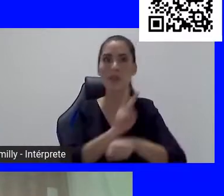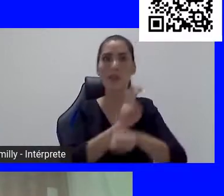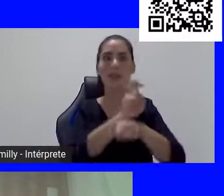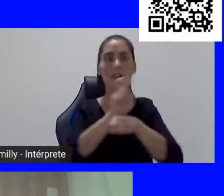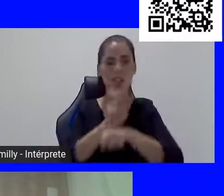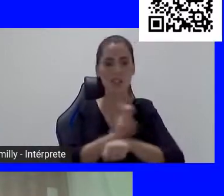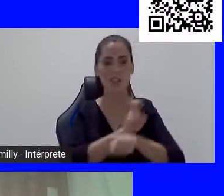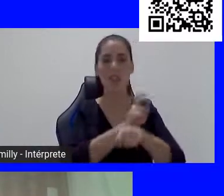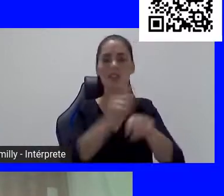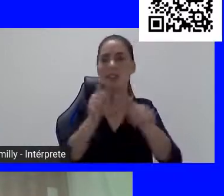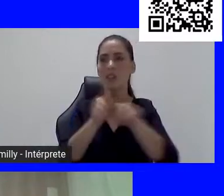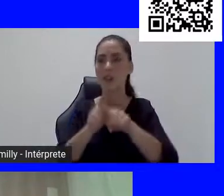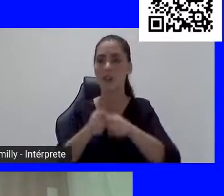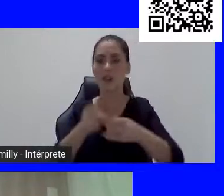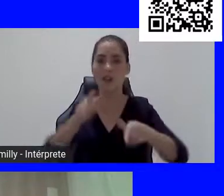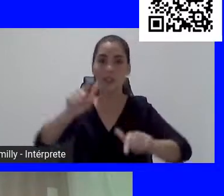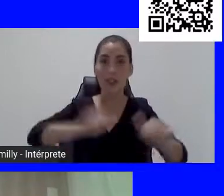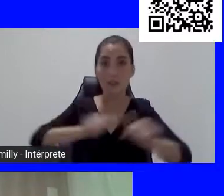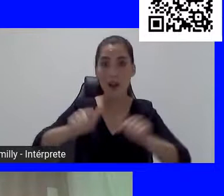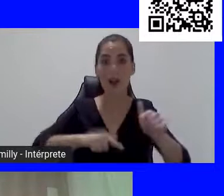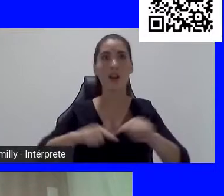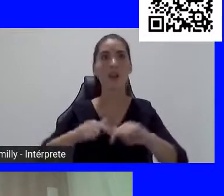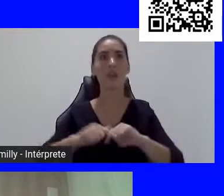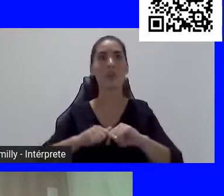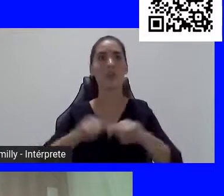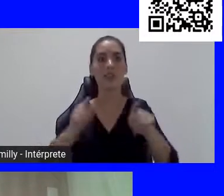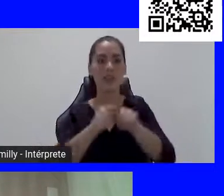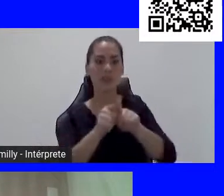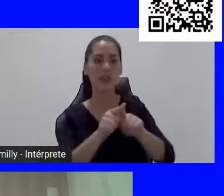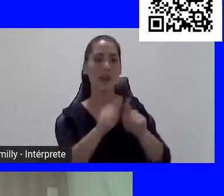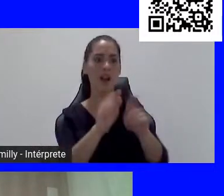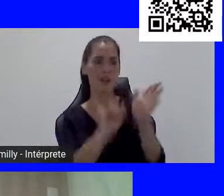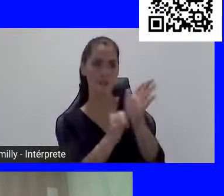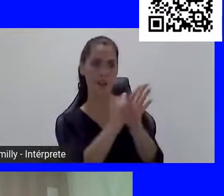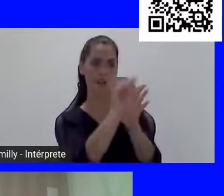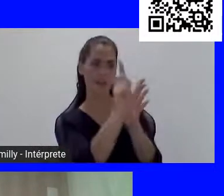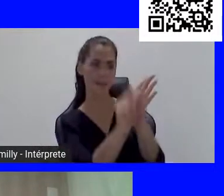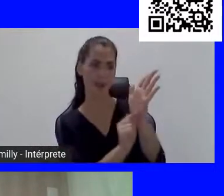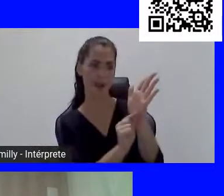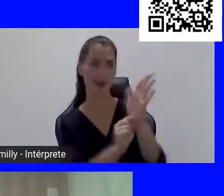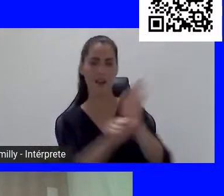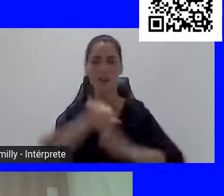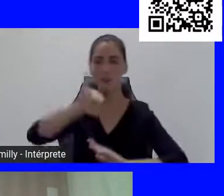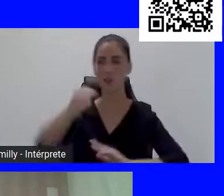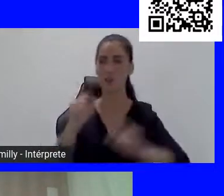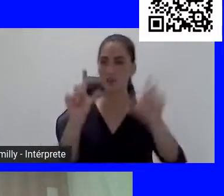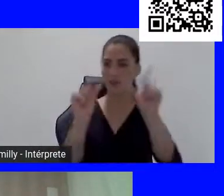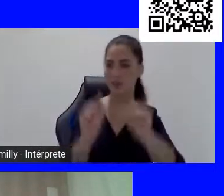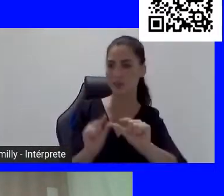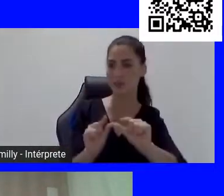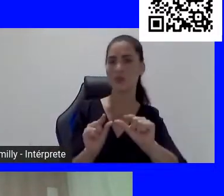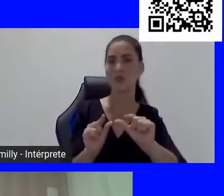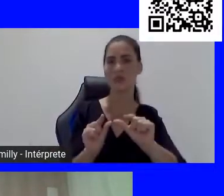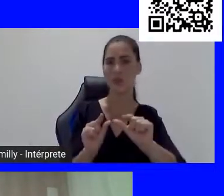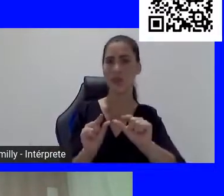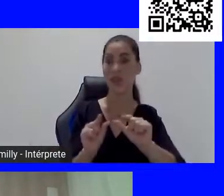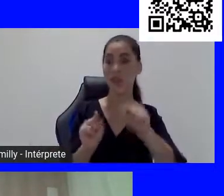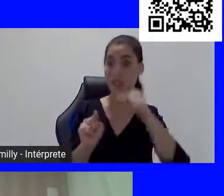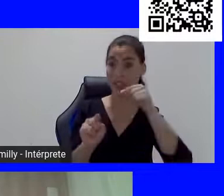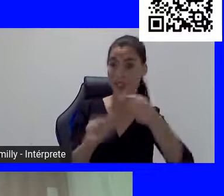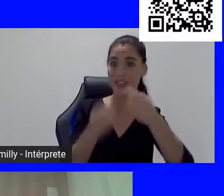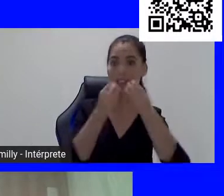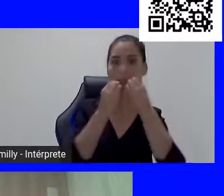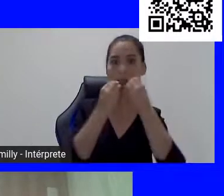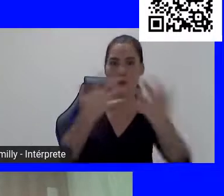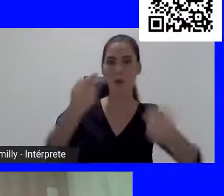a inflação baixa, que garante os juros módicos, pequenos, é a boa política. E a boa política depende